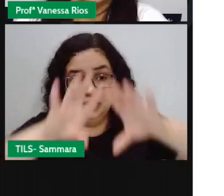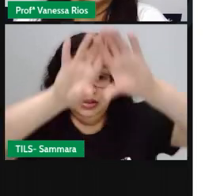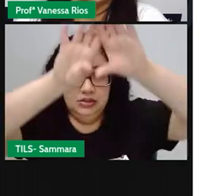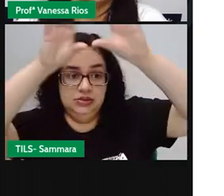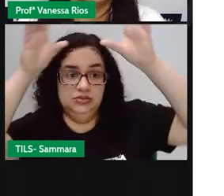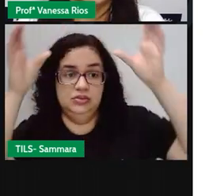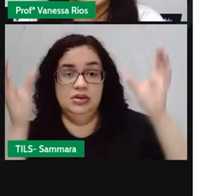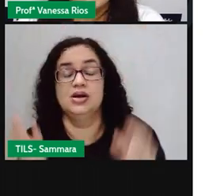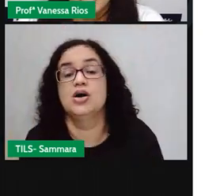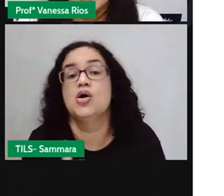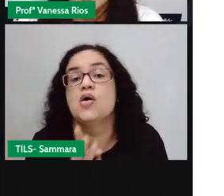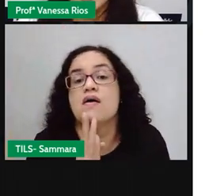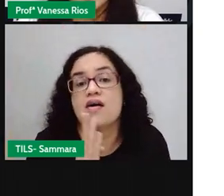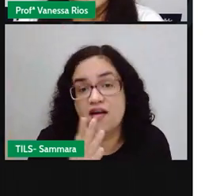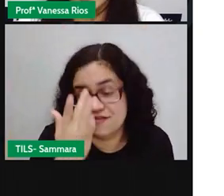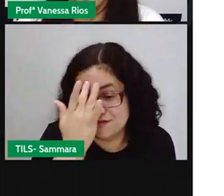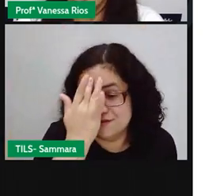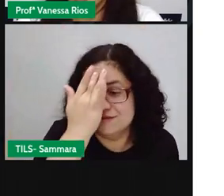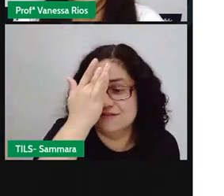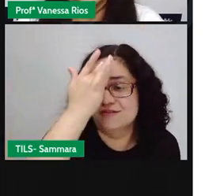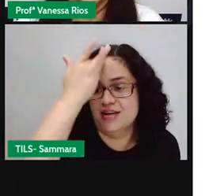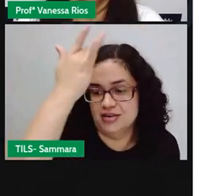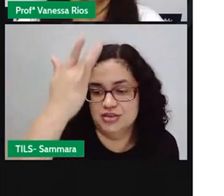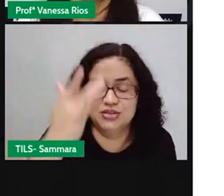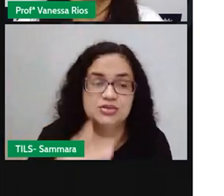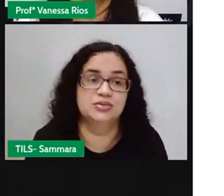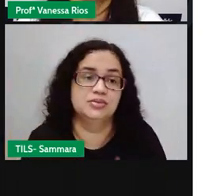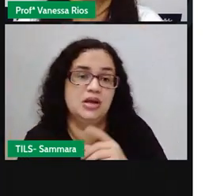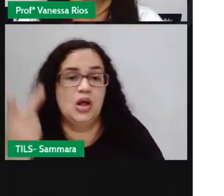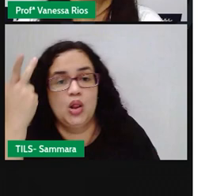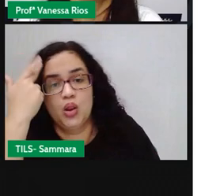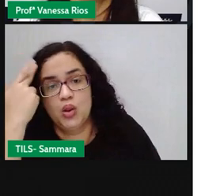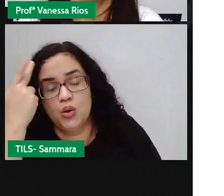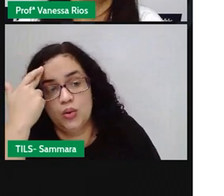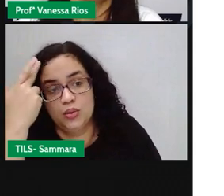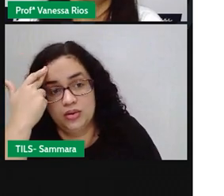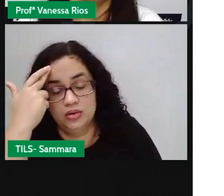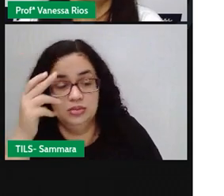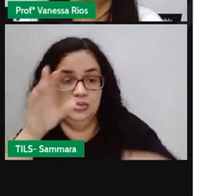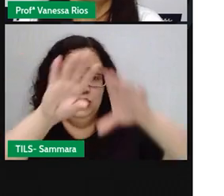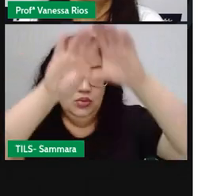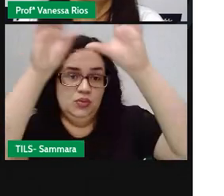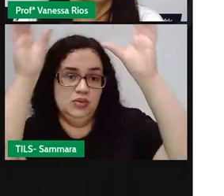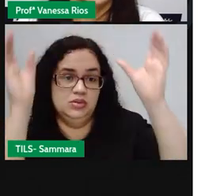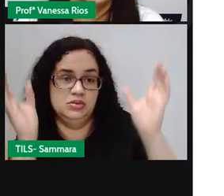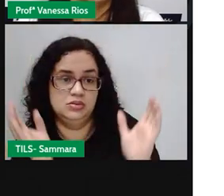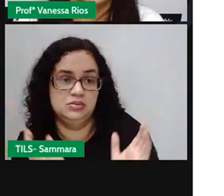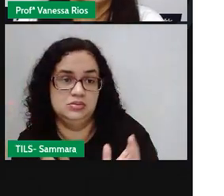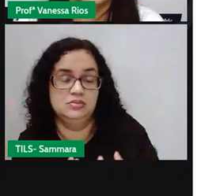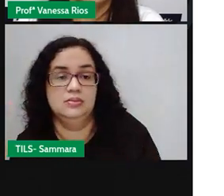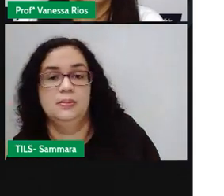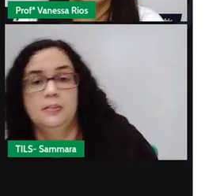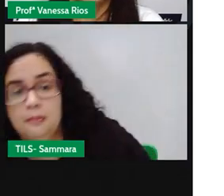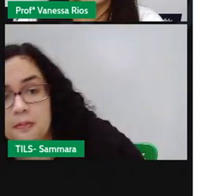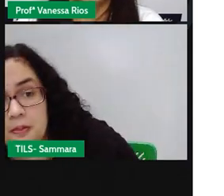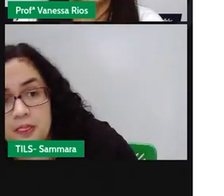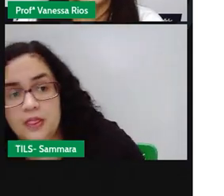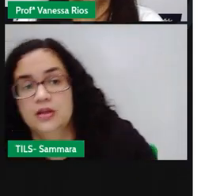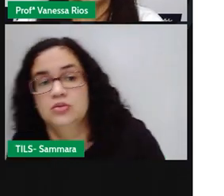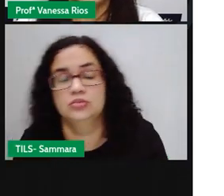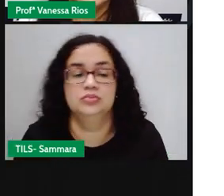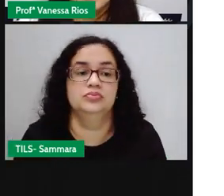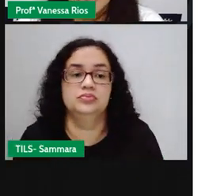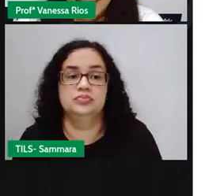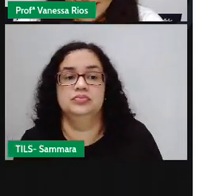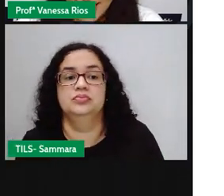aqui eu acredito que é o mais fácil, né? Que é muito comum. Estão vendo aí? Esta aí é a forma